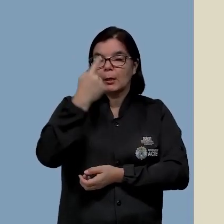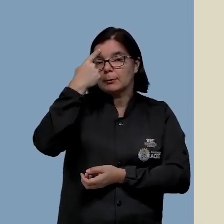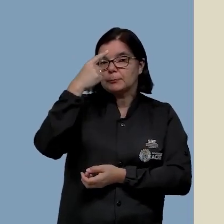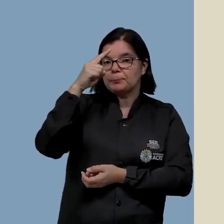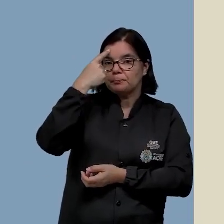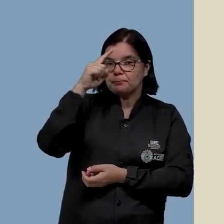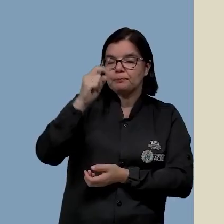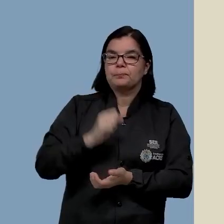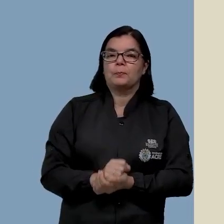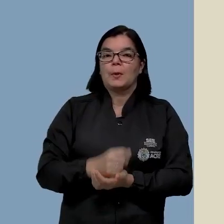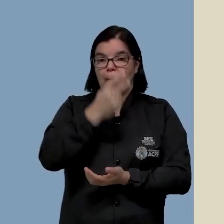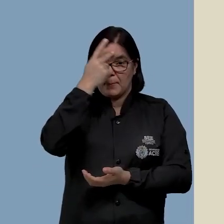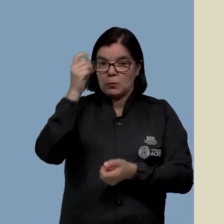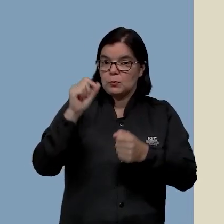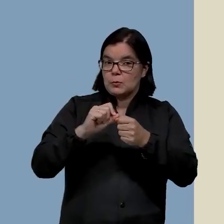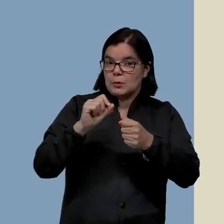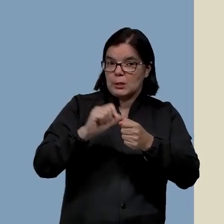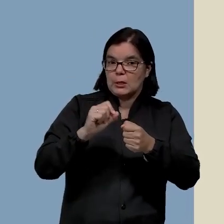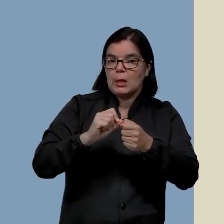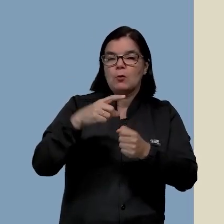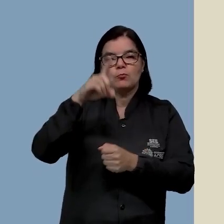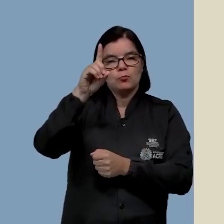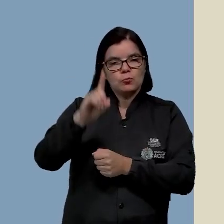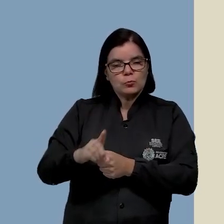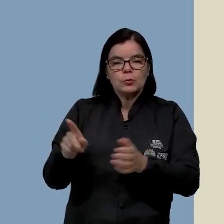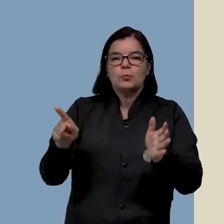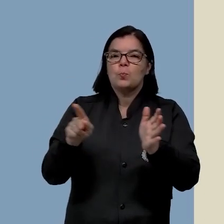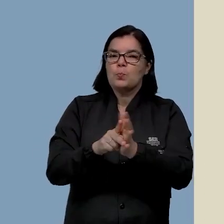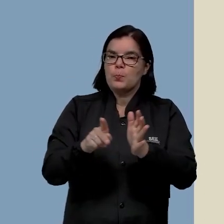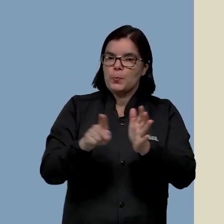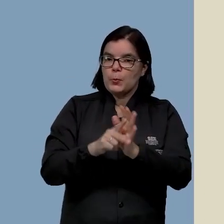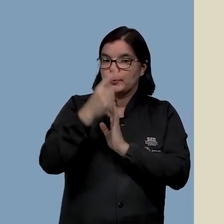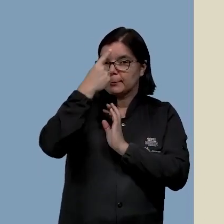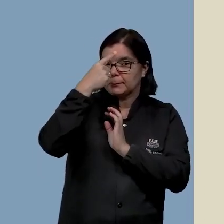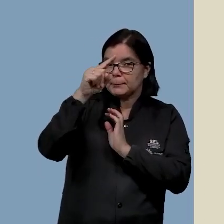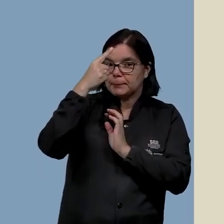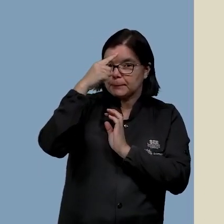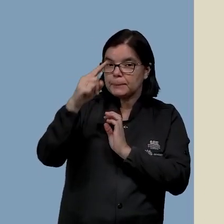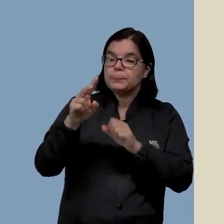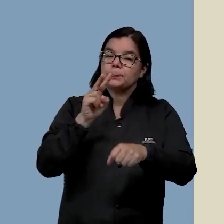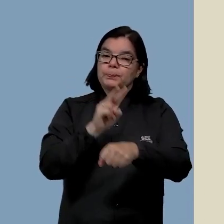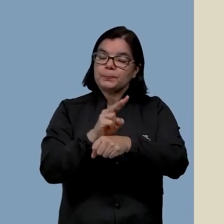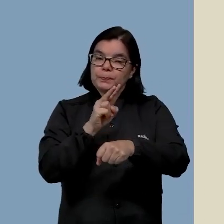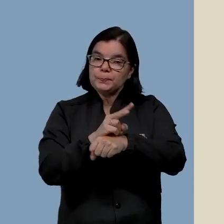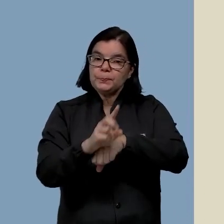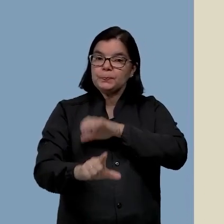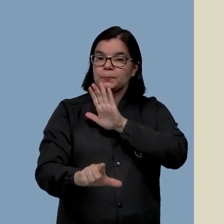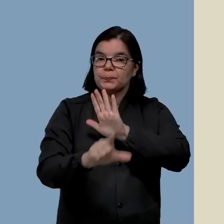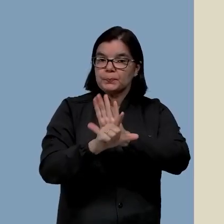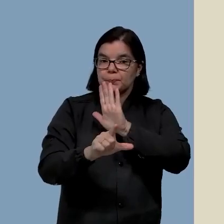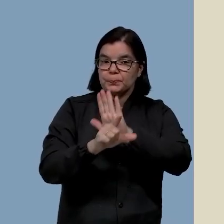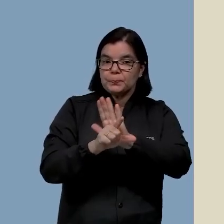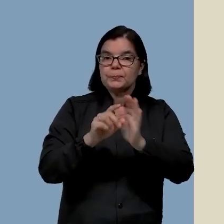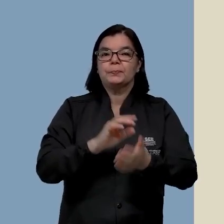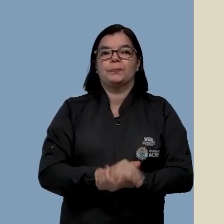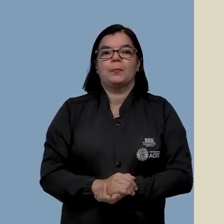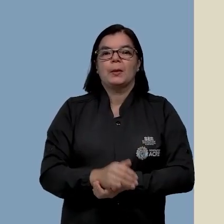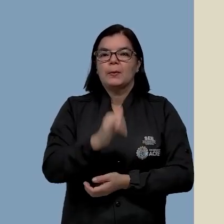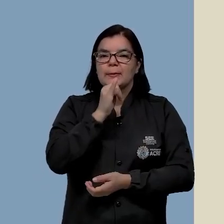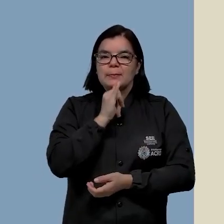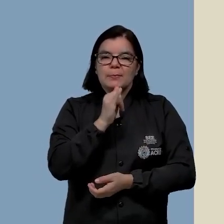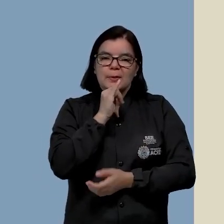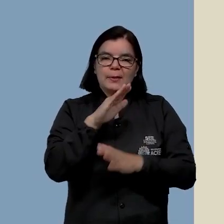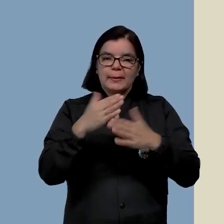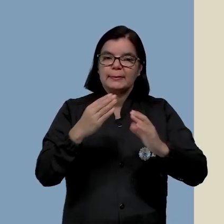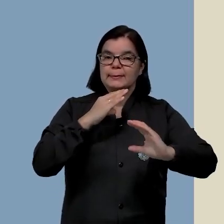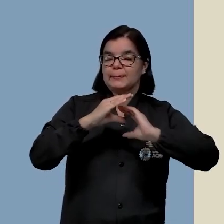e criatividade. O autor detém os direitos exclusivos sobre essa criação, que é protegida por lei. Um